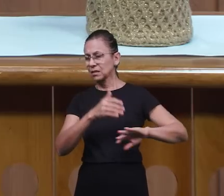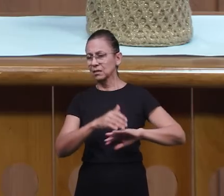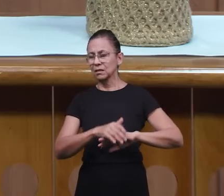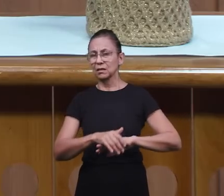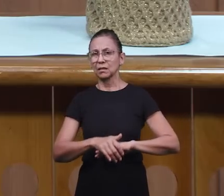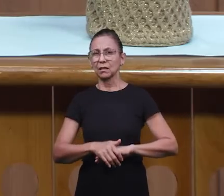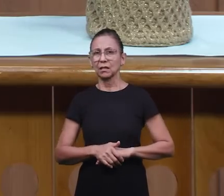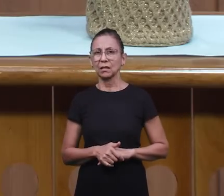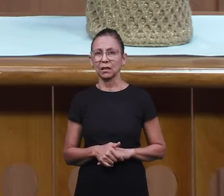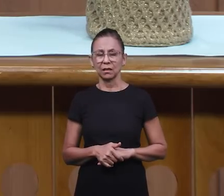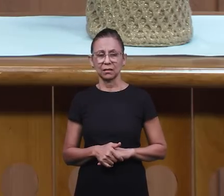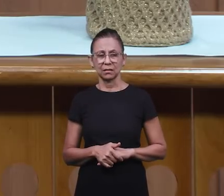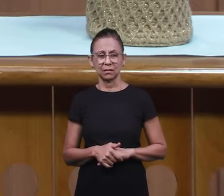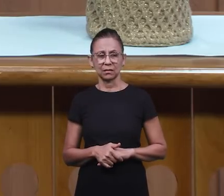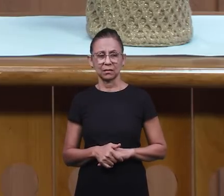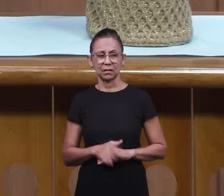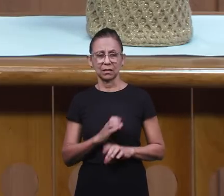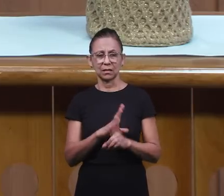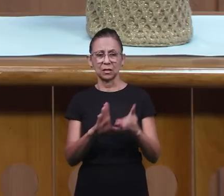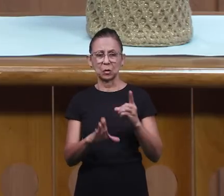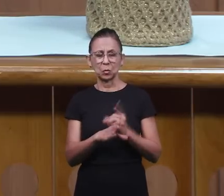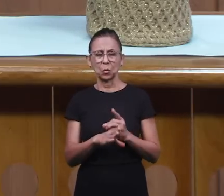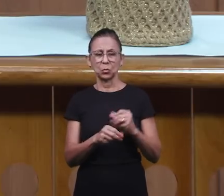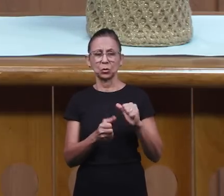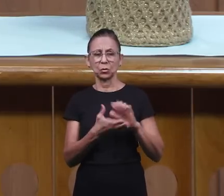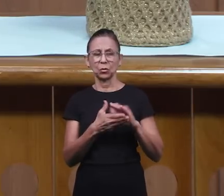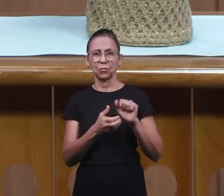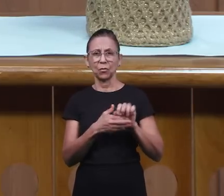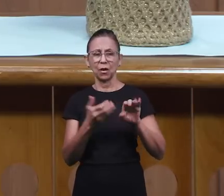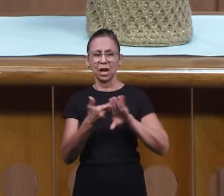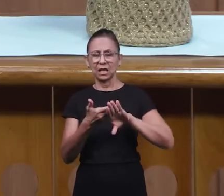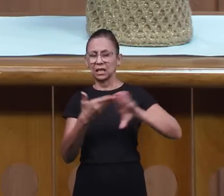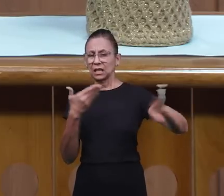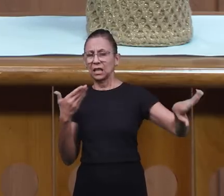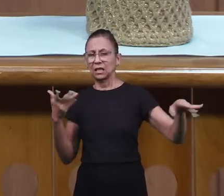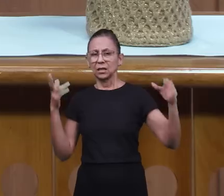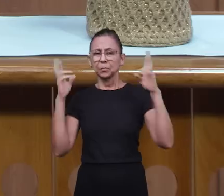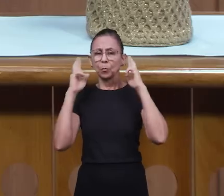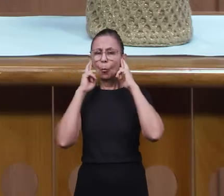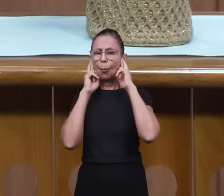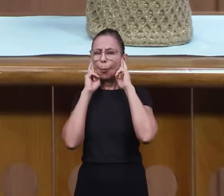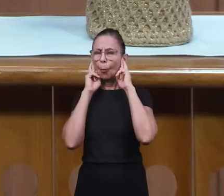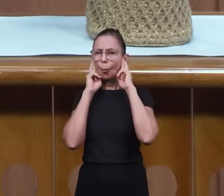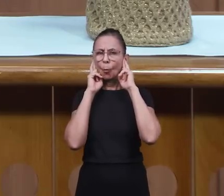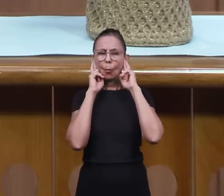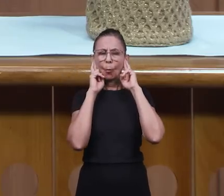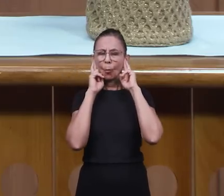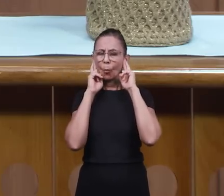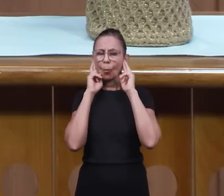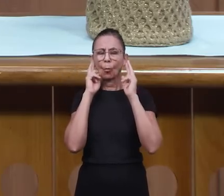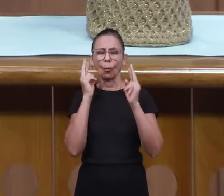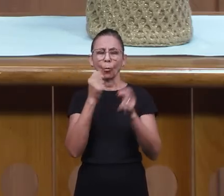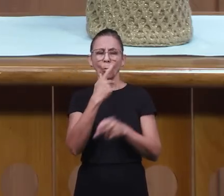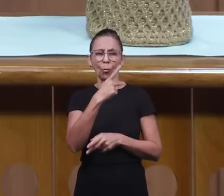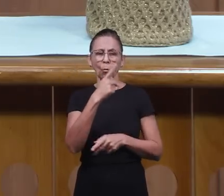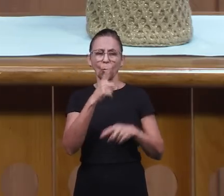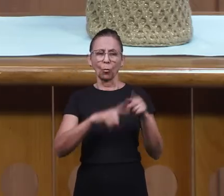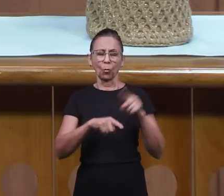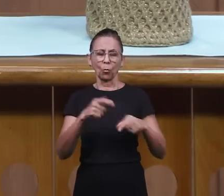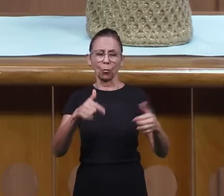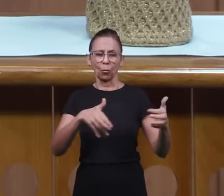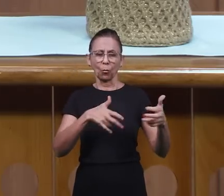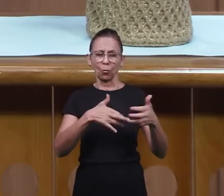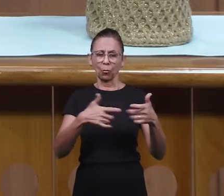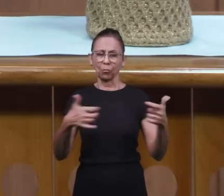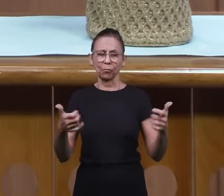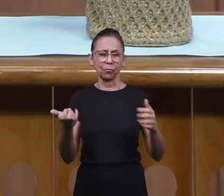o estrépito dos teus cânticos, porque não ouvirei as melodias dos teus instrumentos. Então,